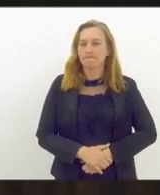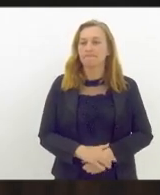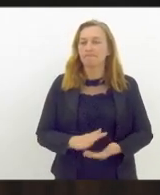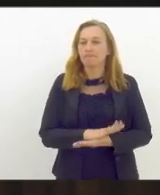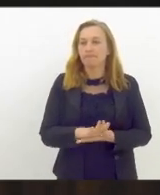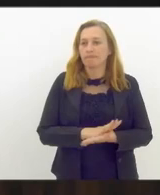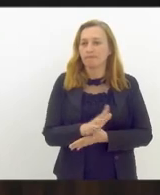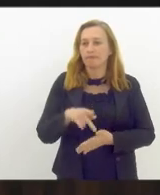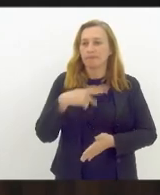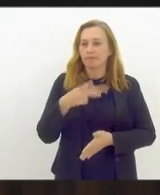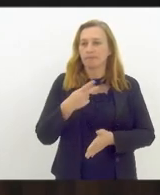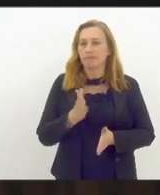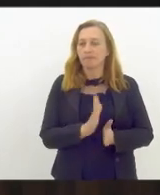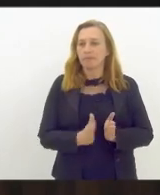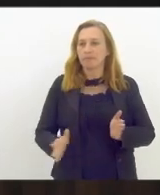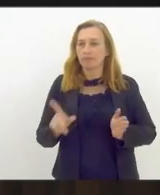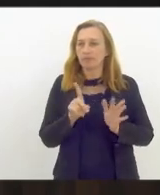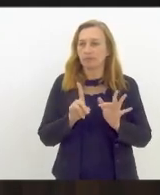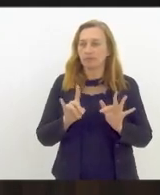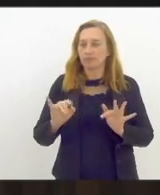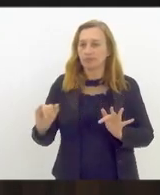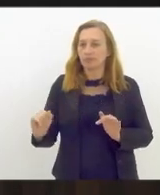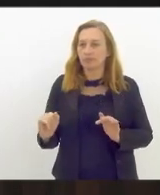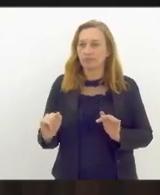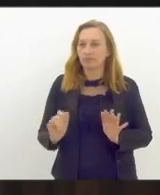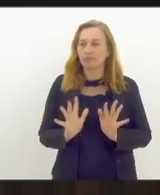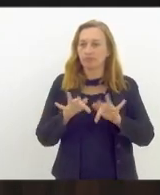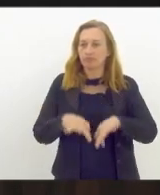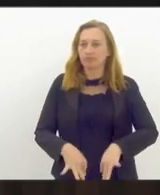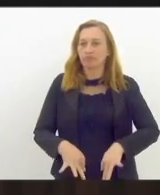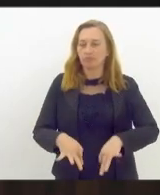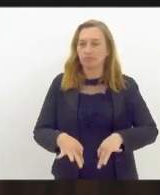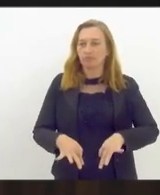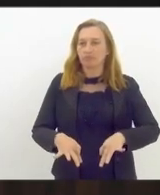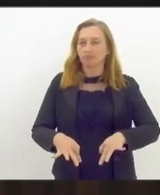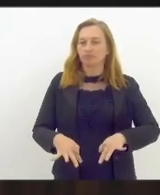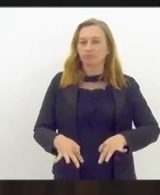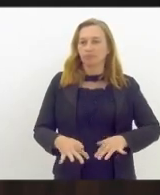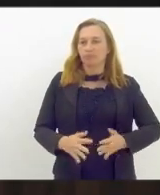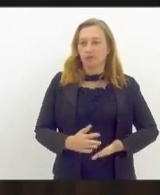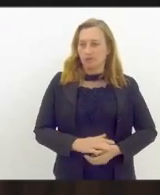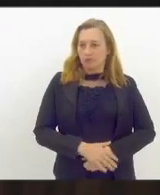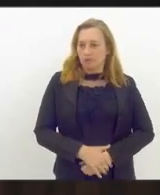Nada mais havendo a tratar na ordem do dia, passa-se ao expediente final.